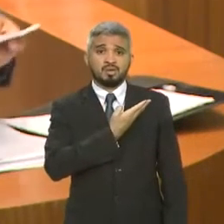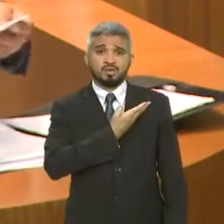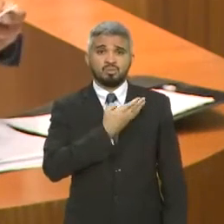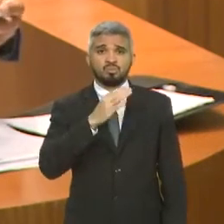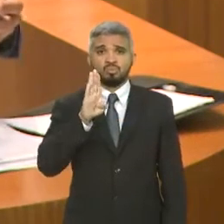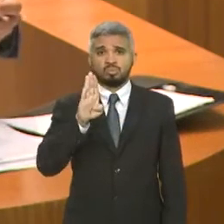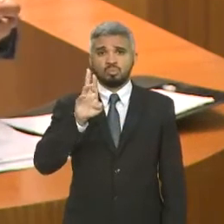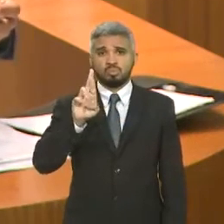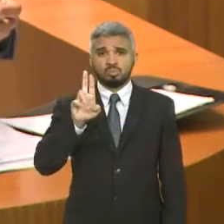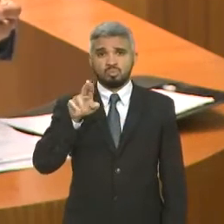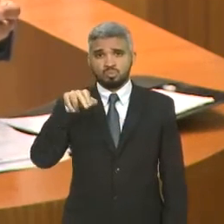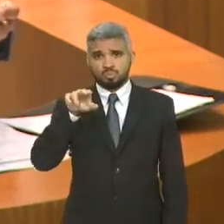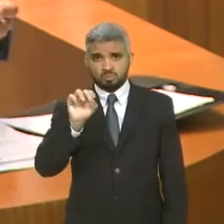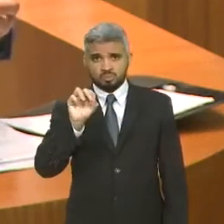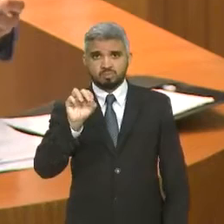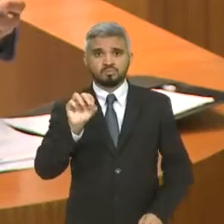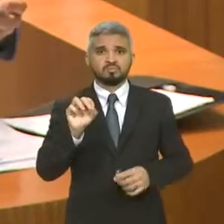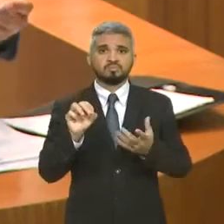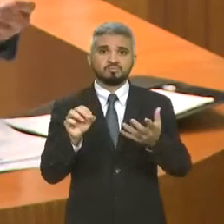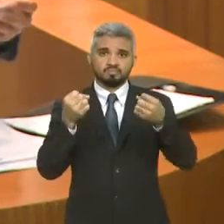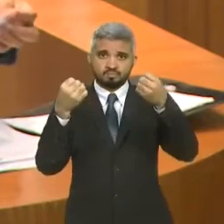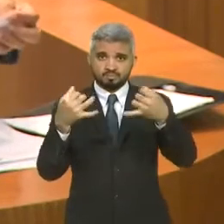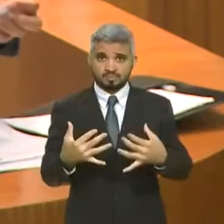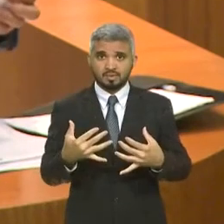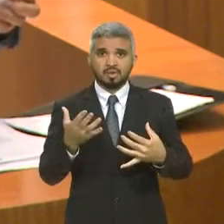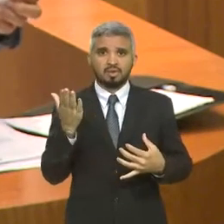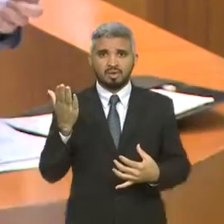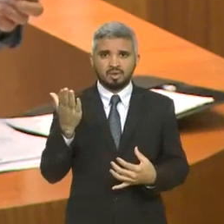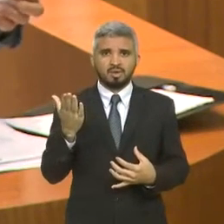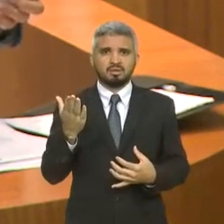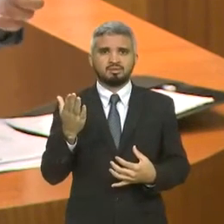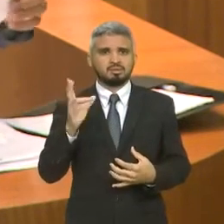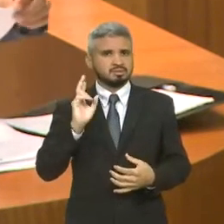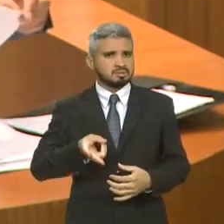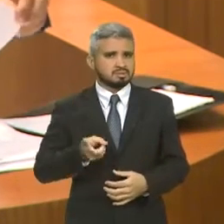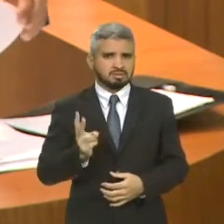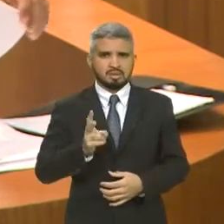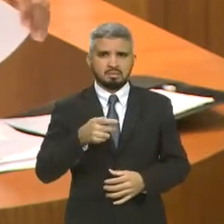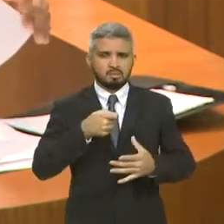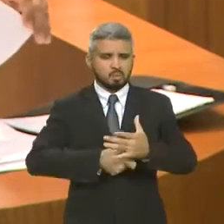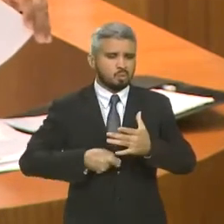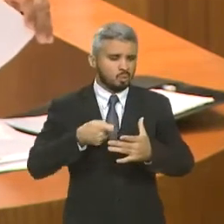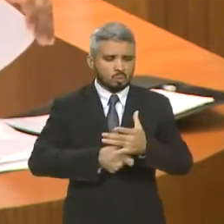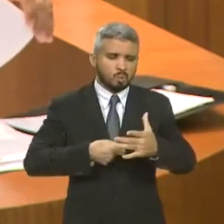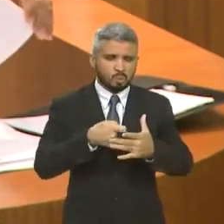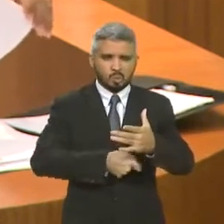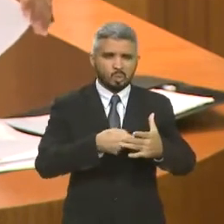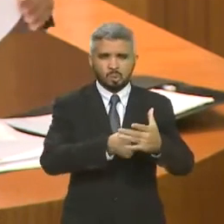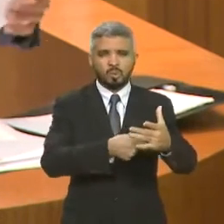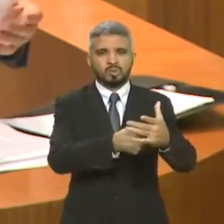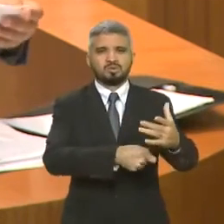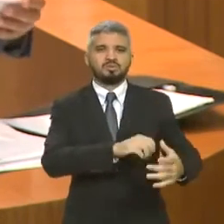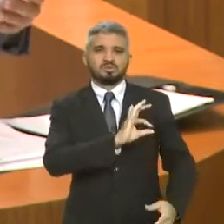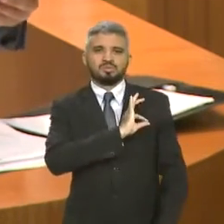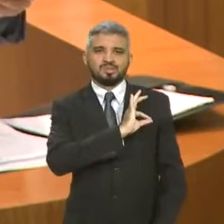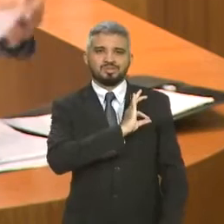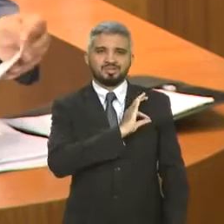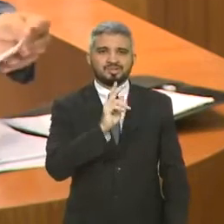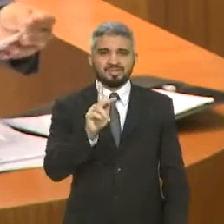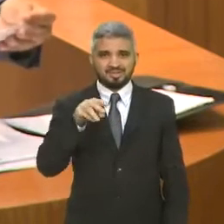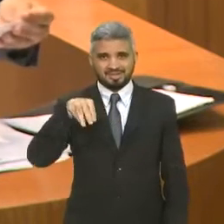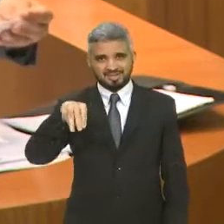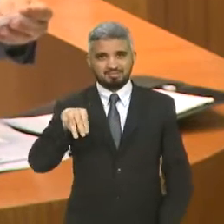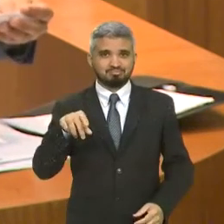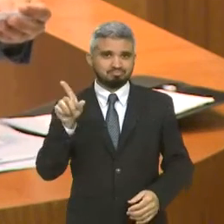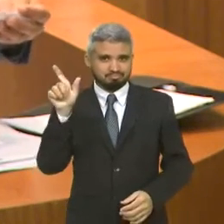do Estado do Maranhão, faço referência a esse guerreiro, esse grande militar da Assembleia Legislativa do Estado do Maranhão, grande policial